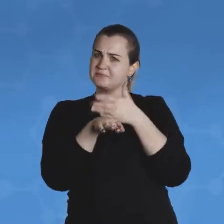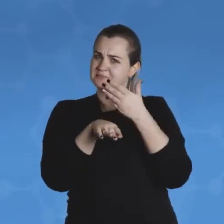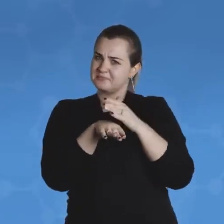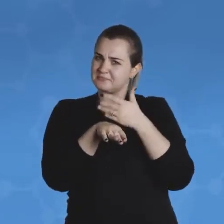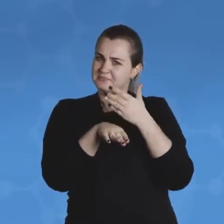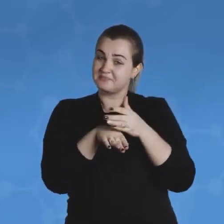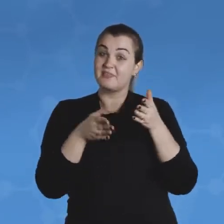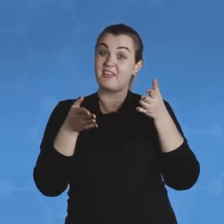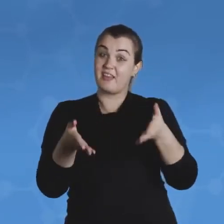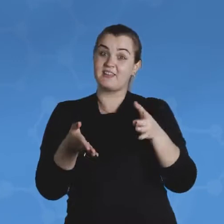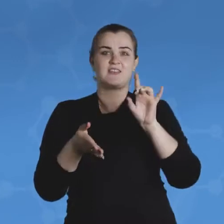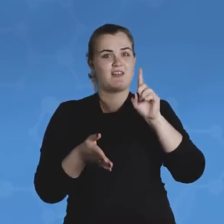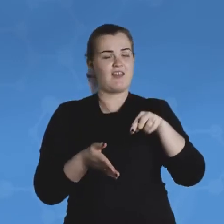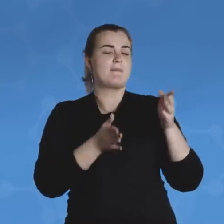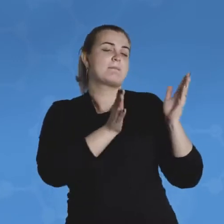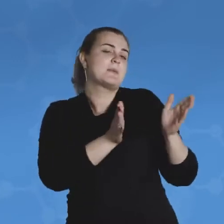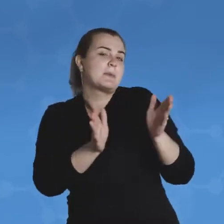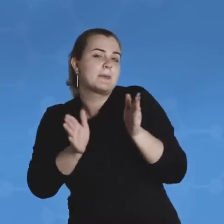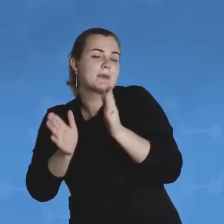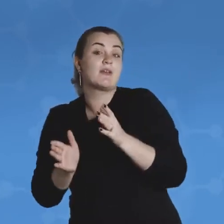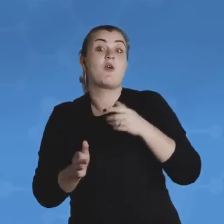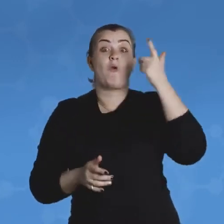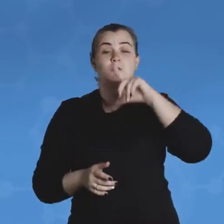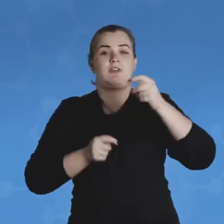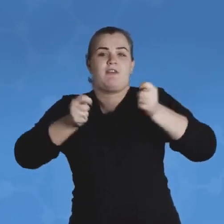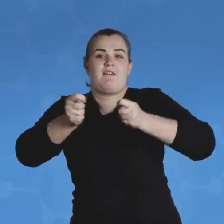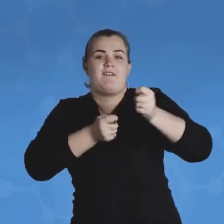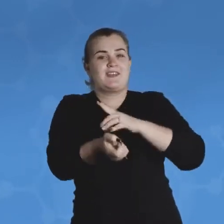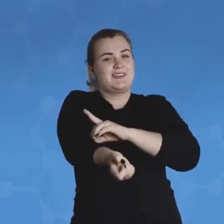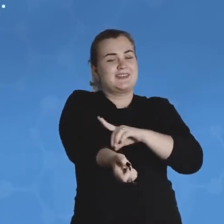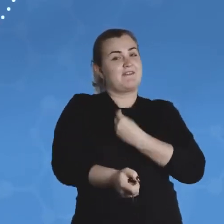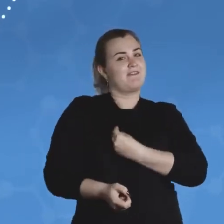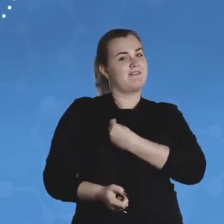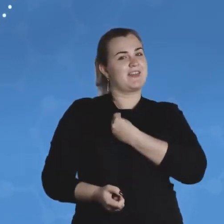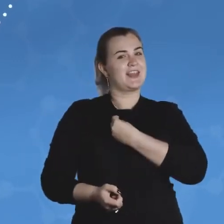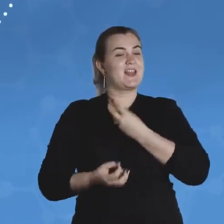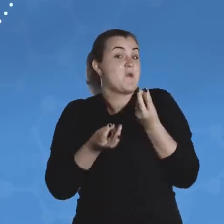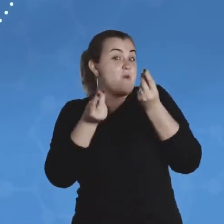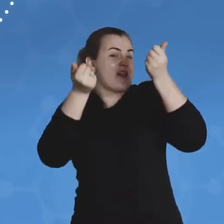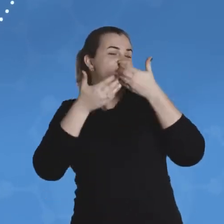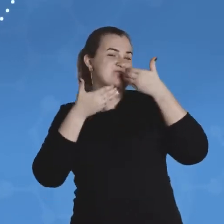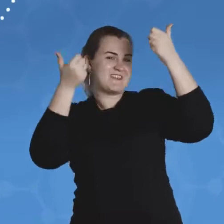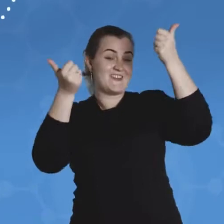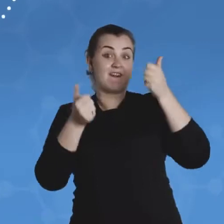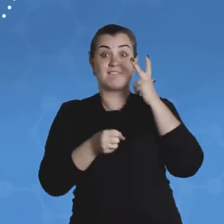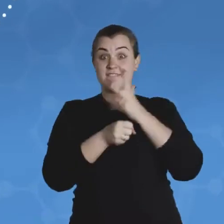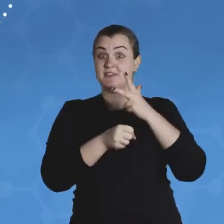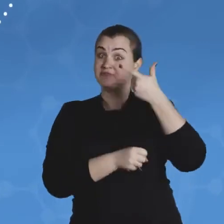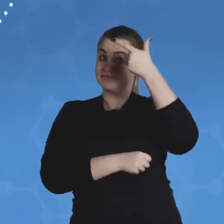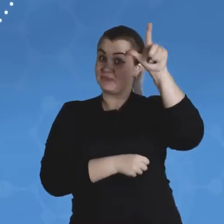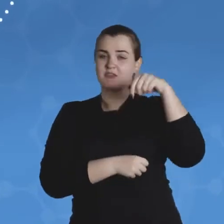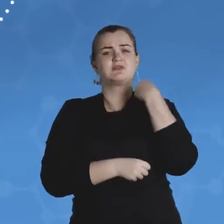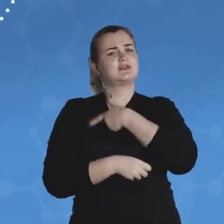um passo para o controle da doença e a melhora da sua qualidade de vida. Nos próximos vídeos, vamos